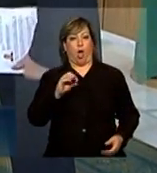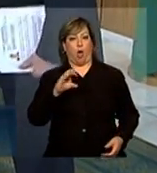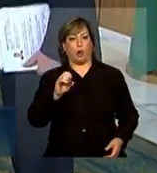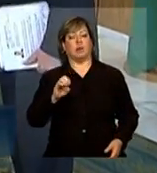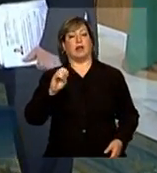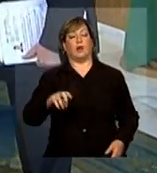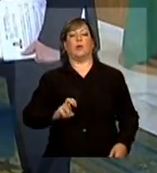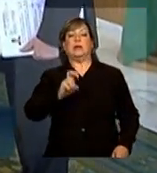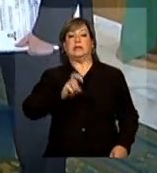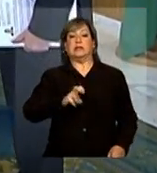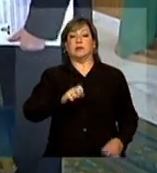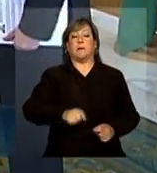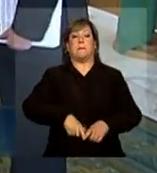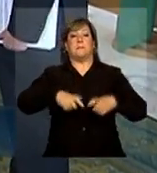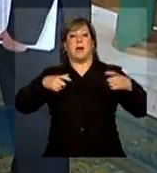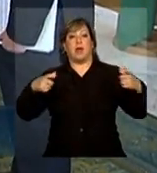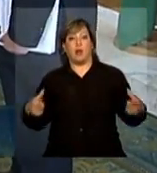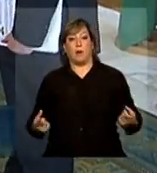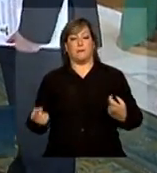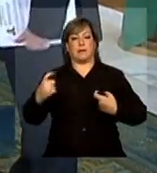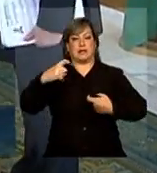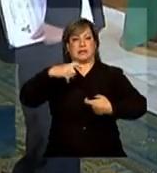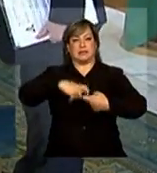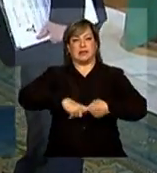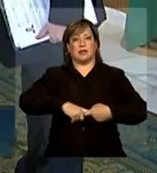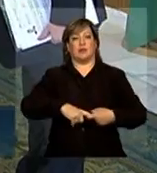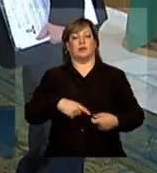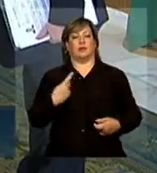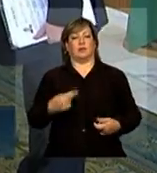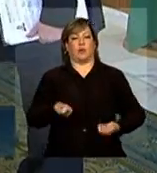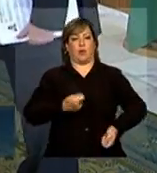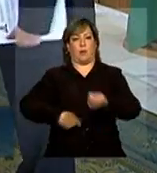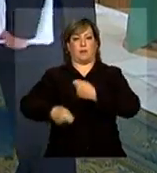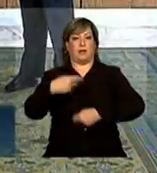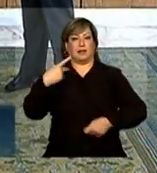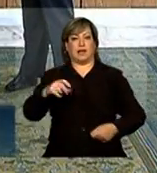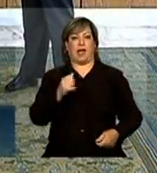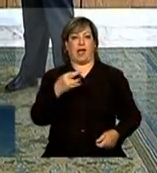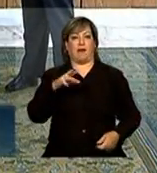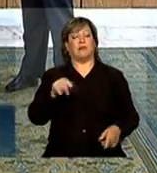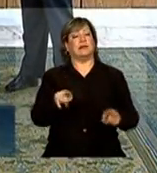parceiro comercial do Brasil na África e também entre os países árabes.